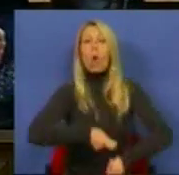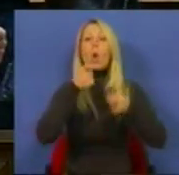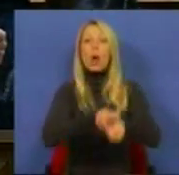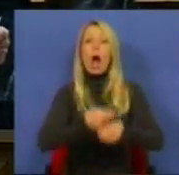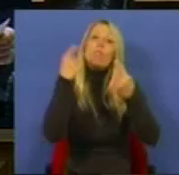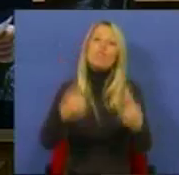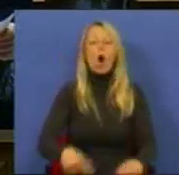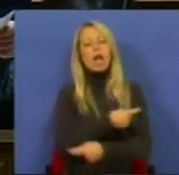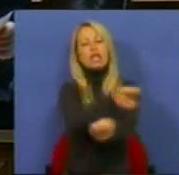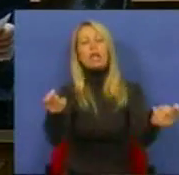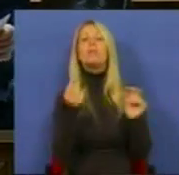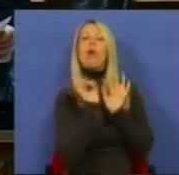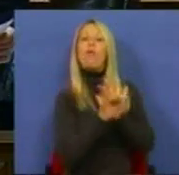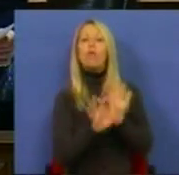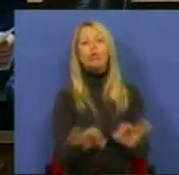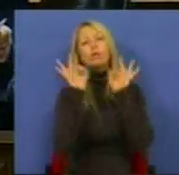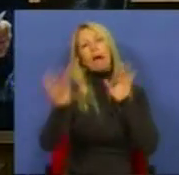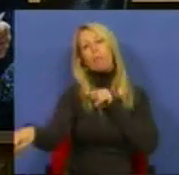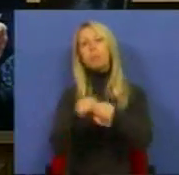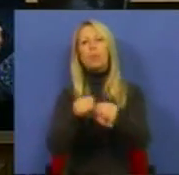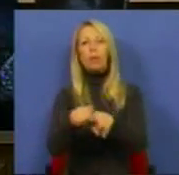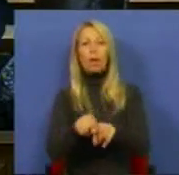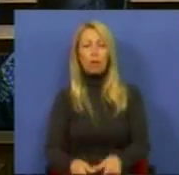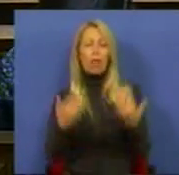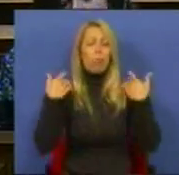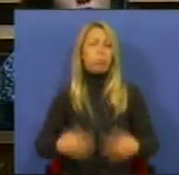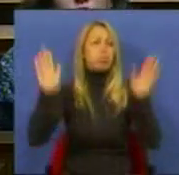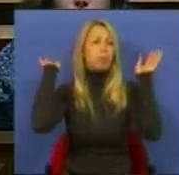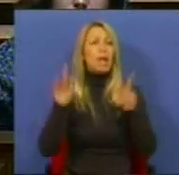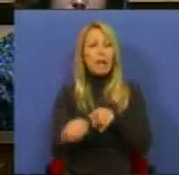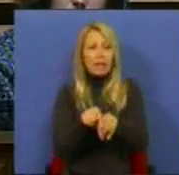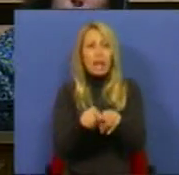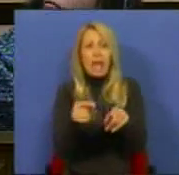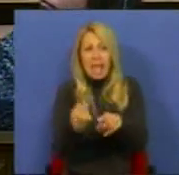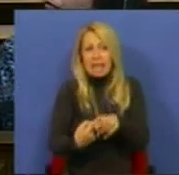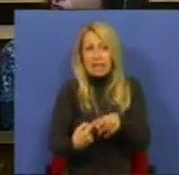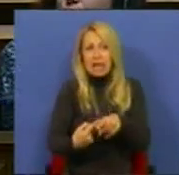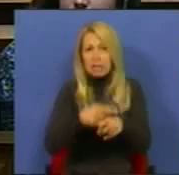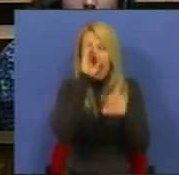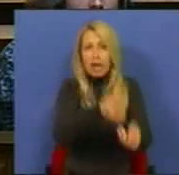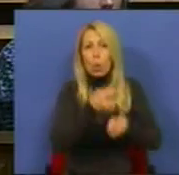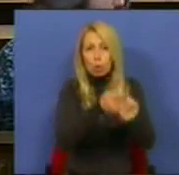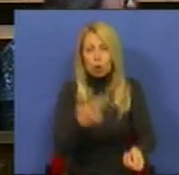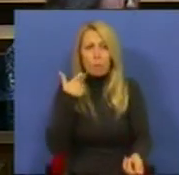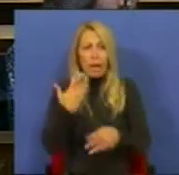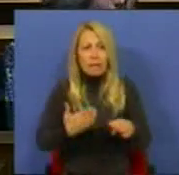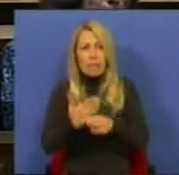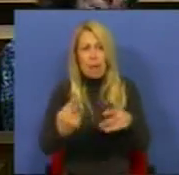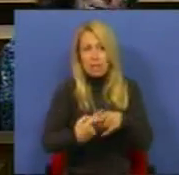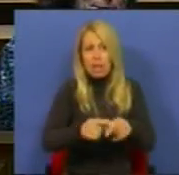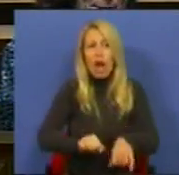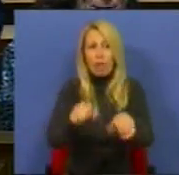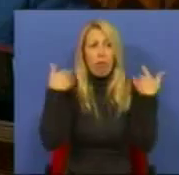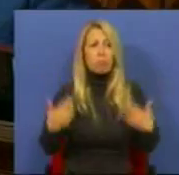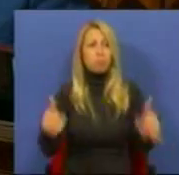distribuição de fundos como um instrumento político. Querem lá saber dos interesses dos agricultores, sobretudo dos pequenos e dos médios agricultores. Bem